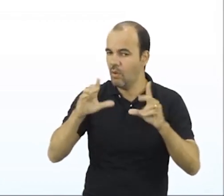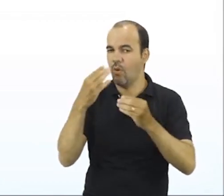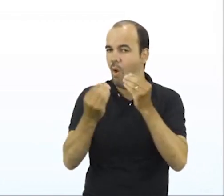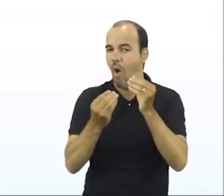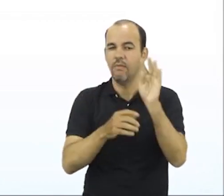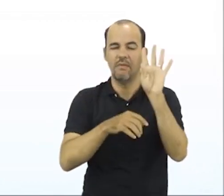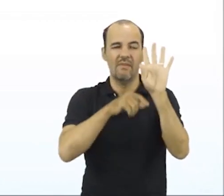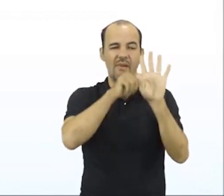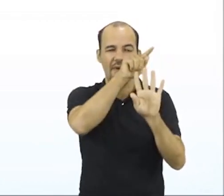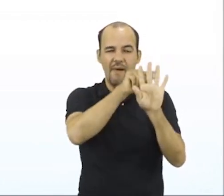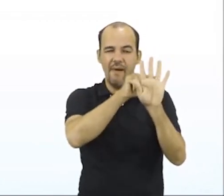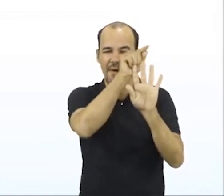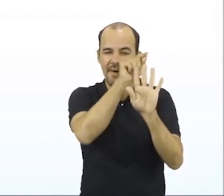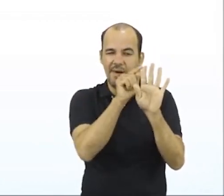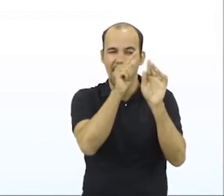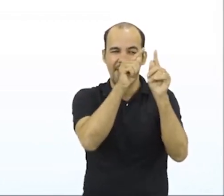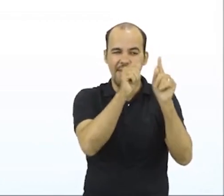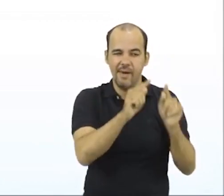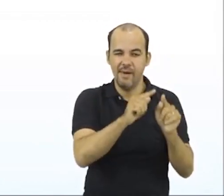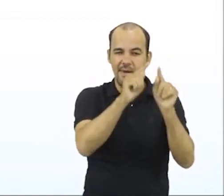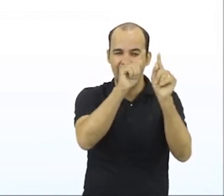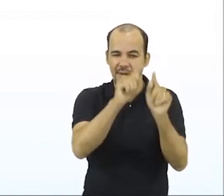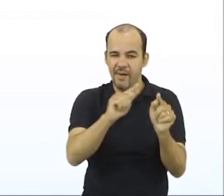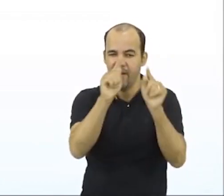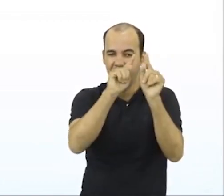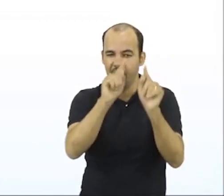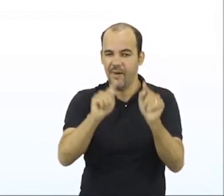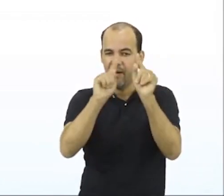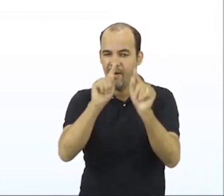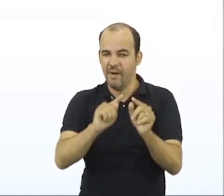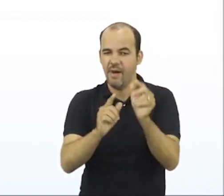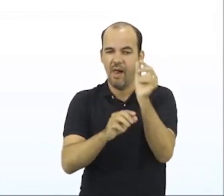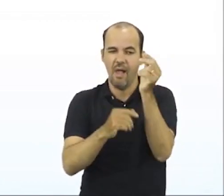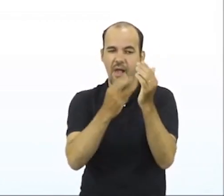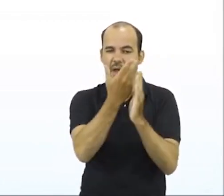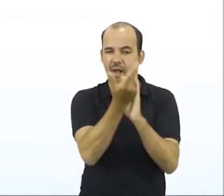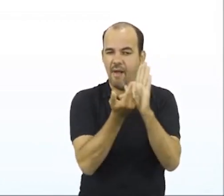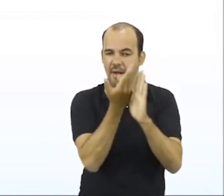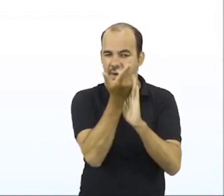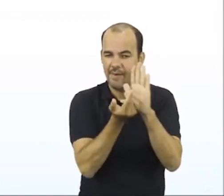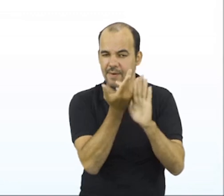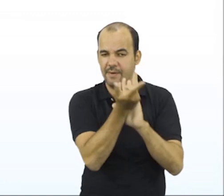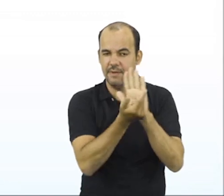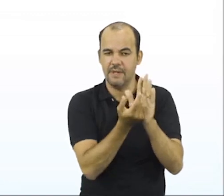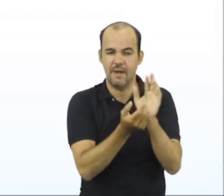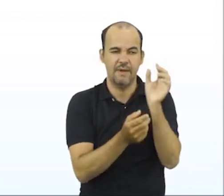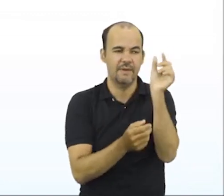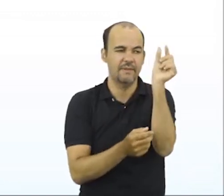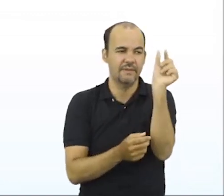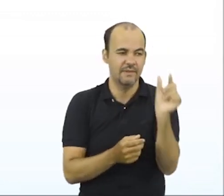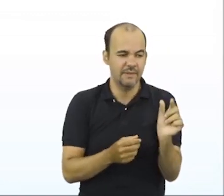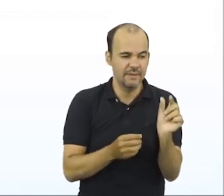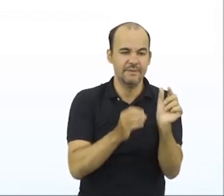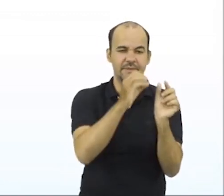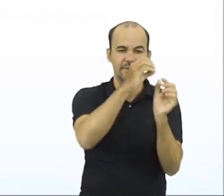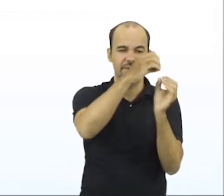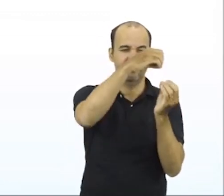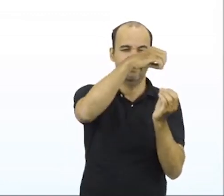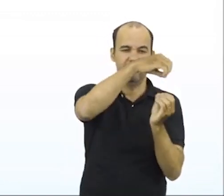Ó, sempre que você pegar desenho de membrana plasmática, o desenho de membrana plasmática vai ser assim, ó.